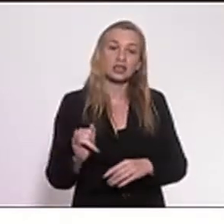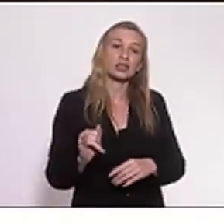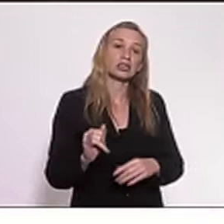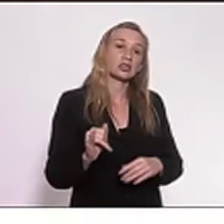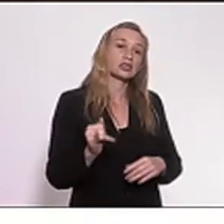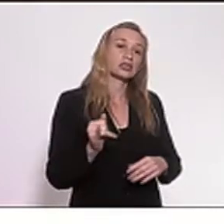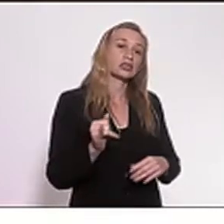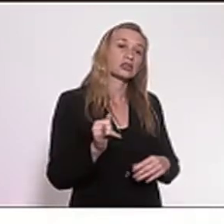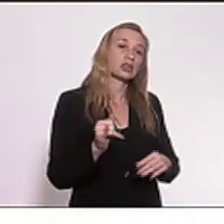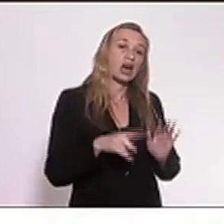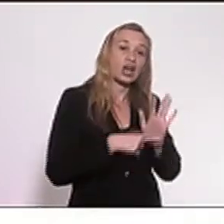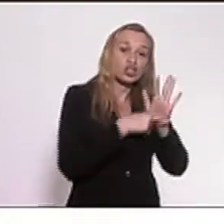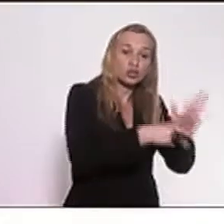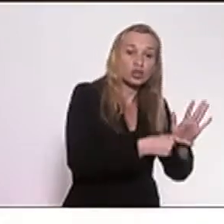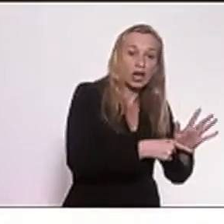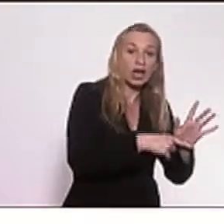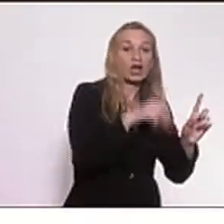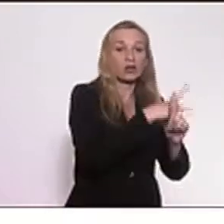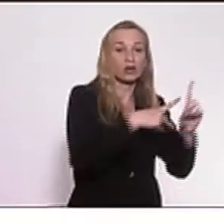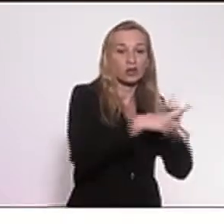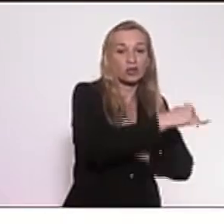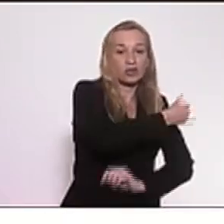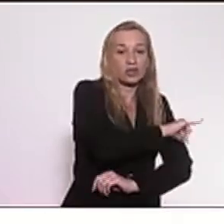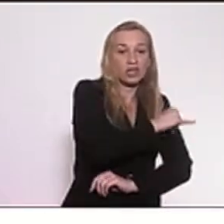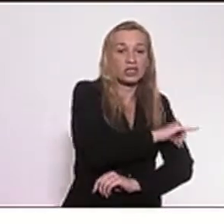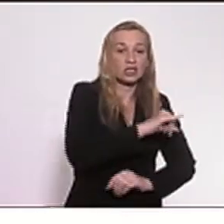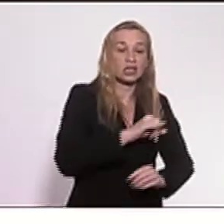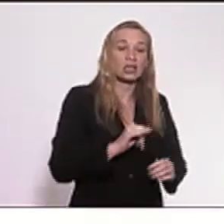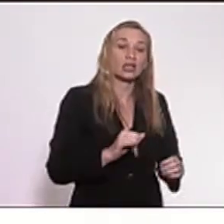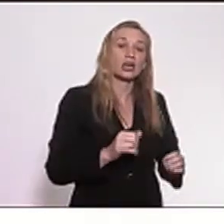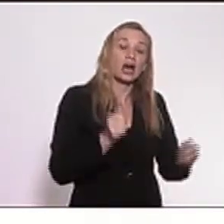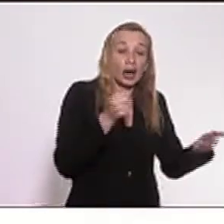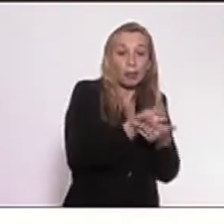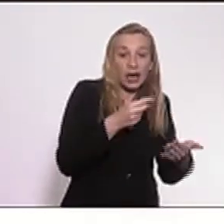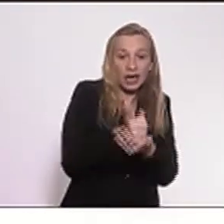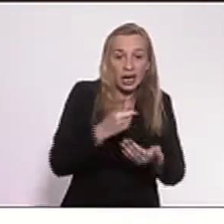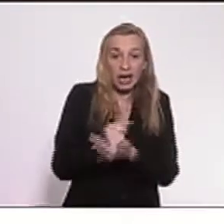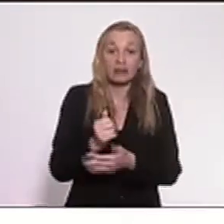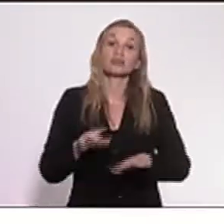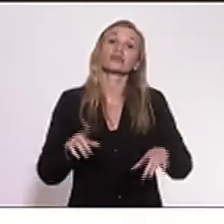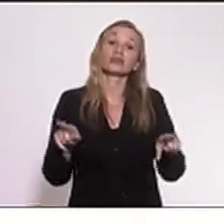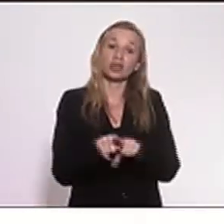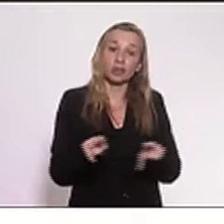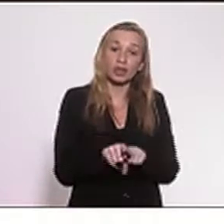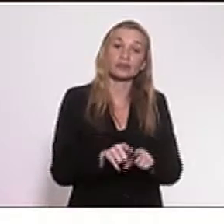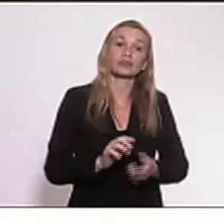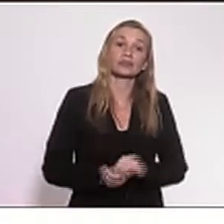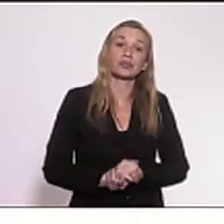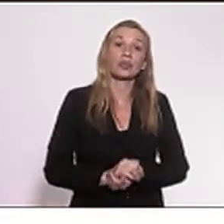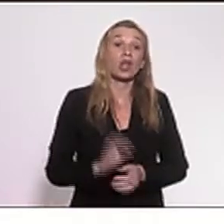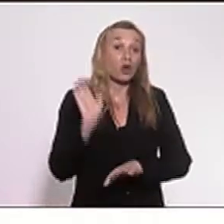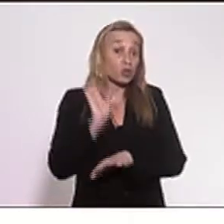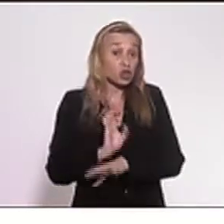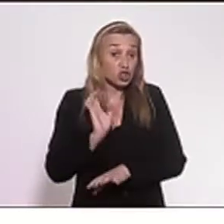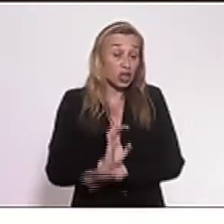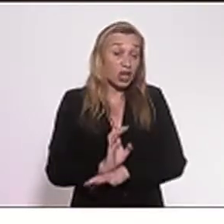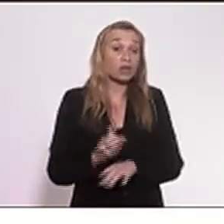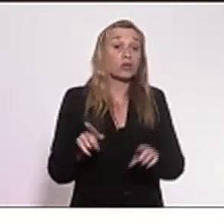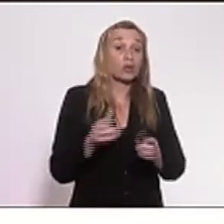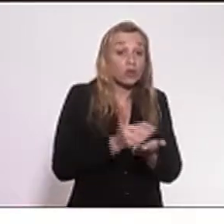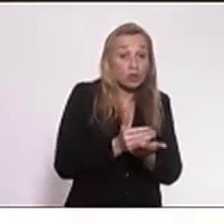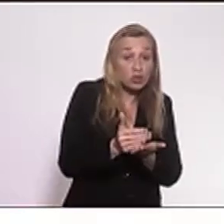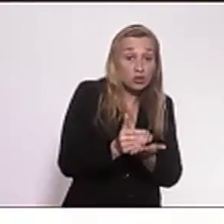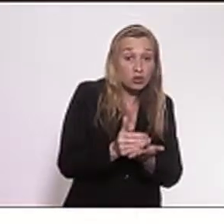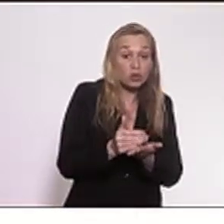Rio Previdência a compor as suas receitas e fazer seus pagamentos. Além disso, o Estado passou também a fazer a